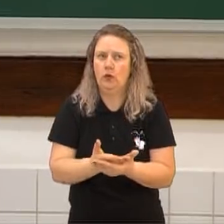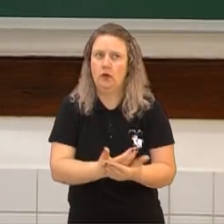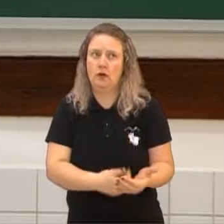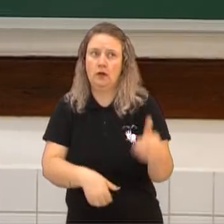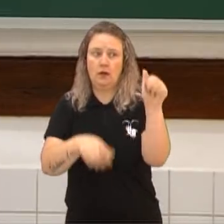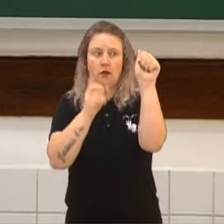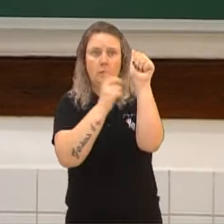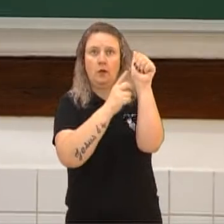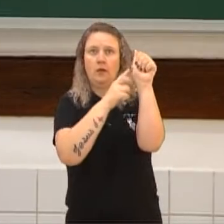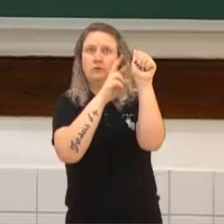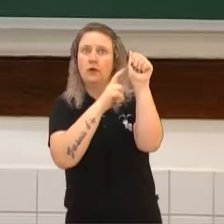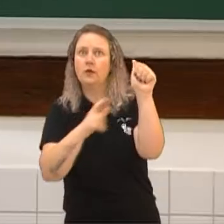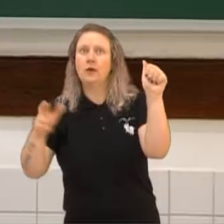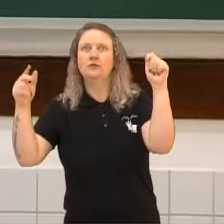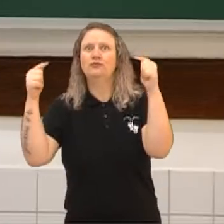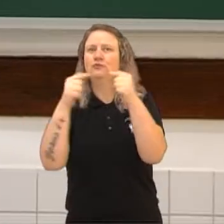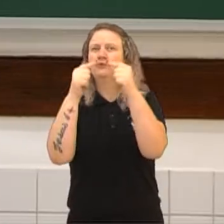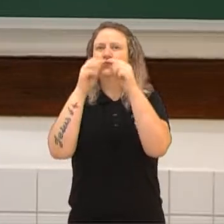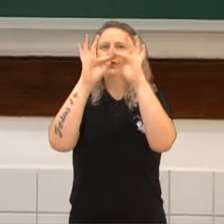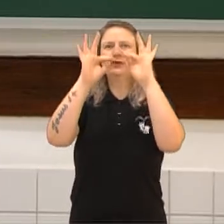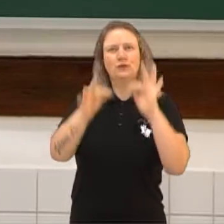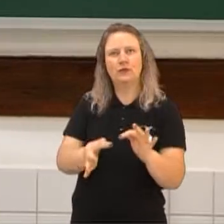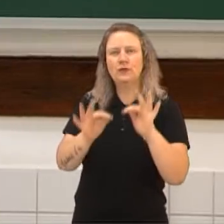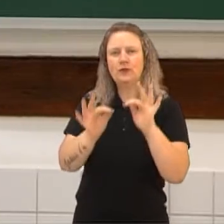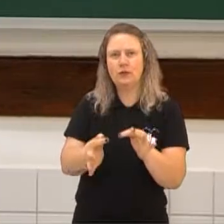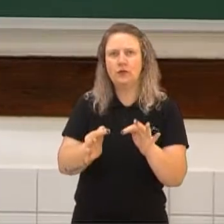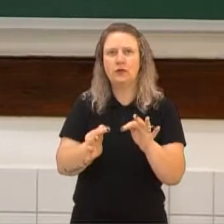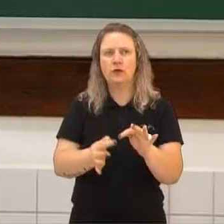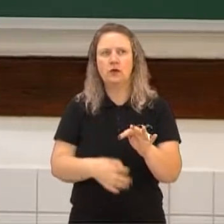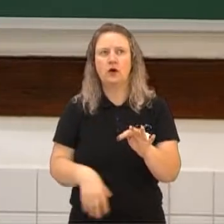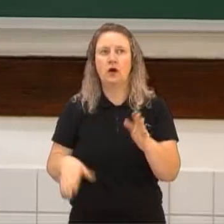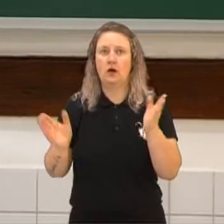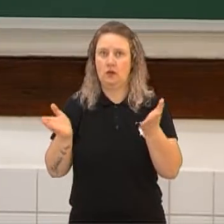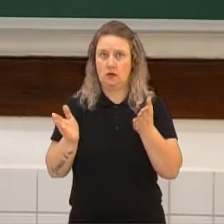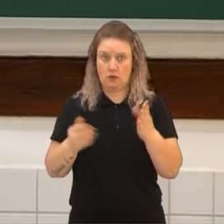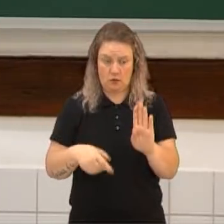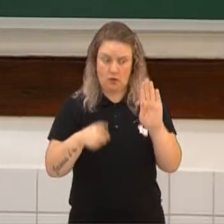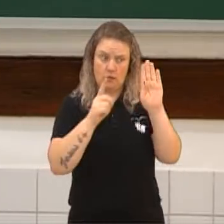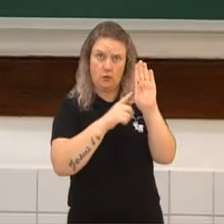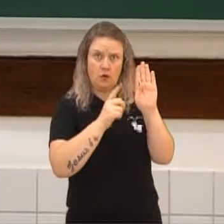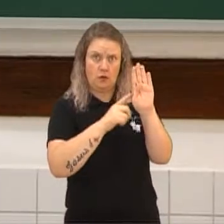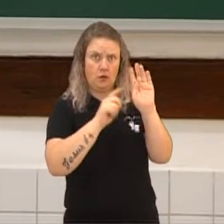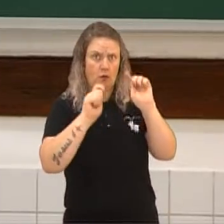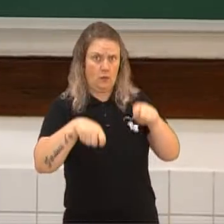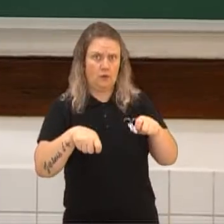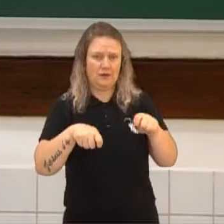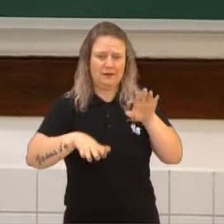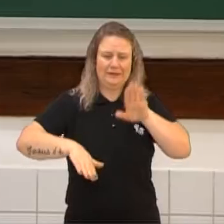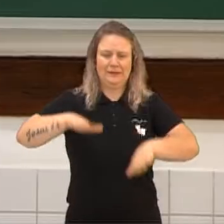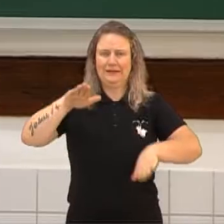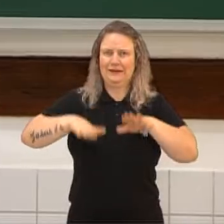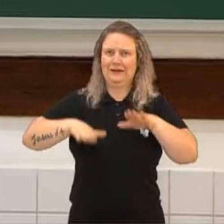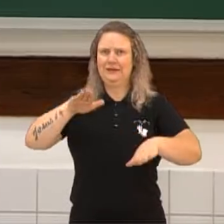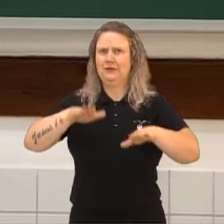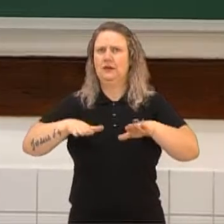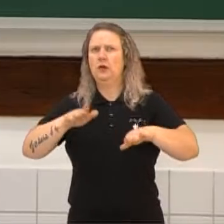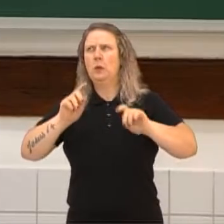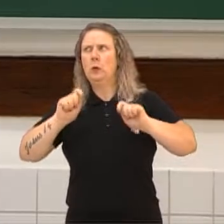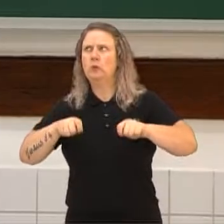legal porque a gente já sabe de cara. Mas as alternativas seguintes podem causar um pouquinho de